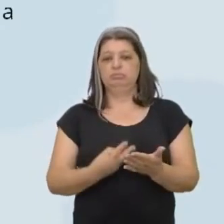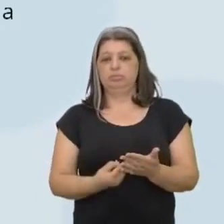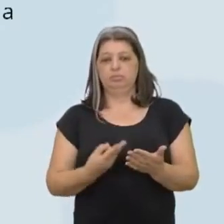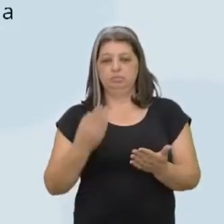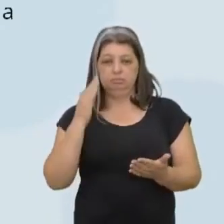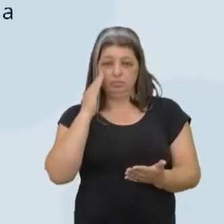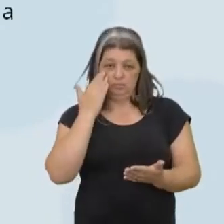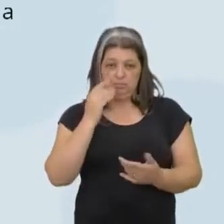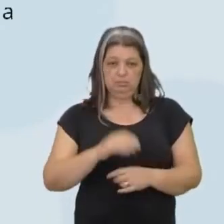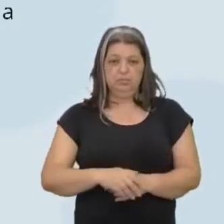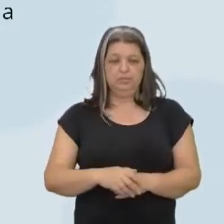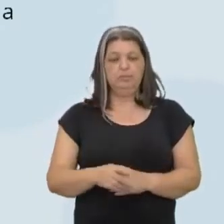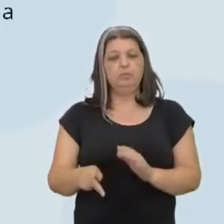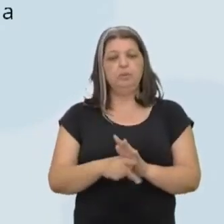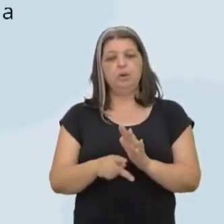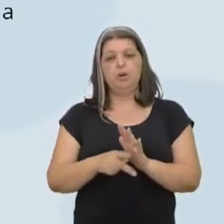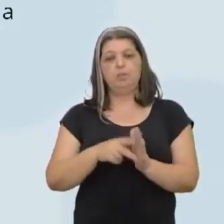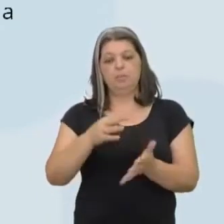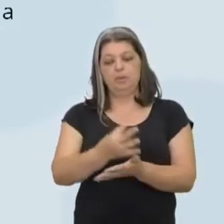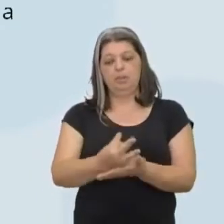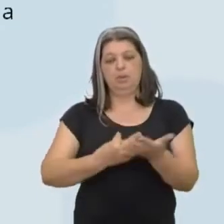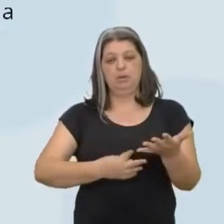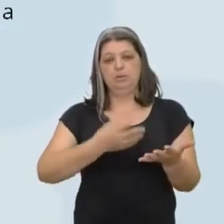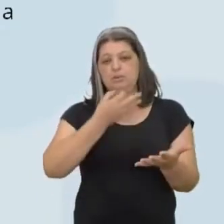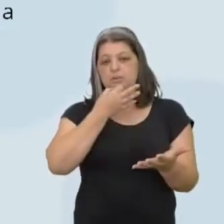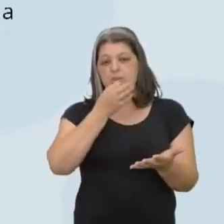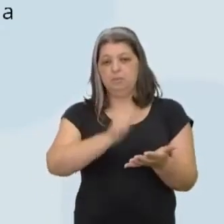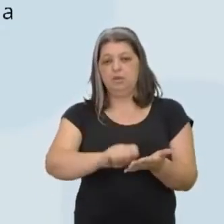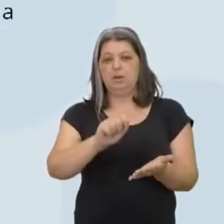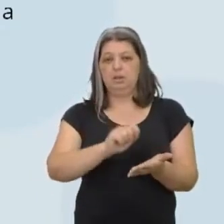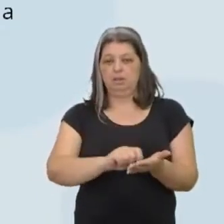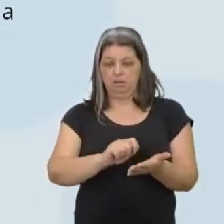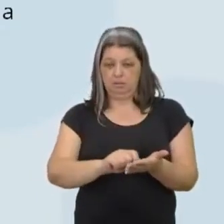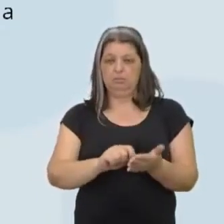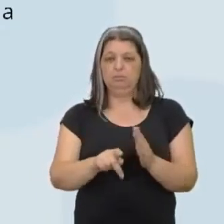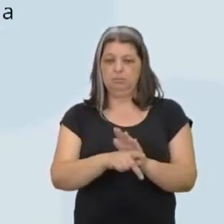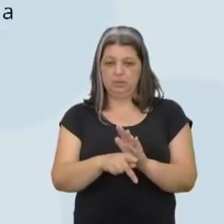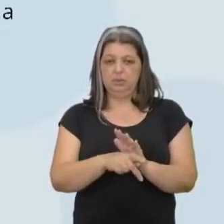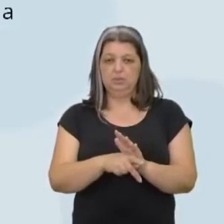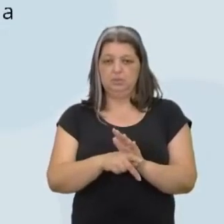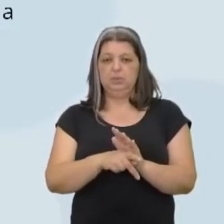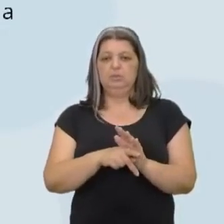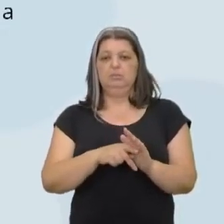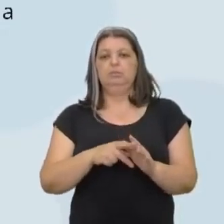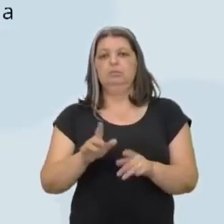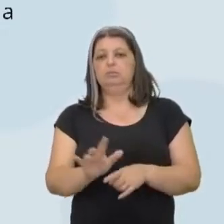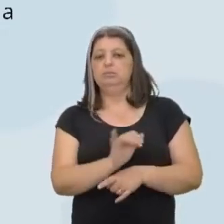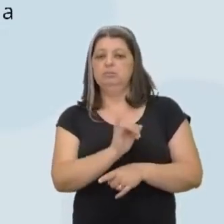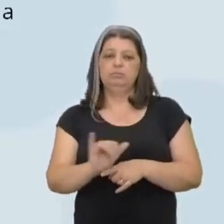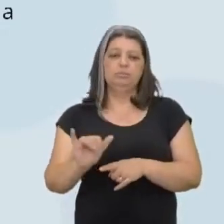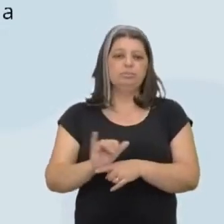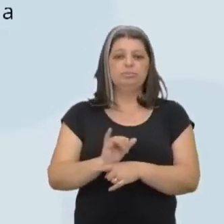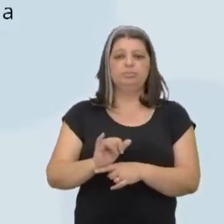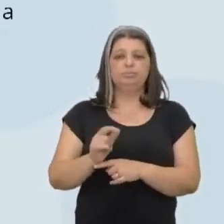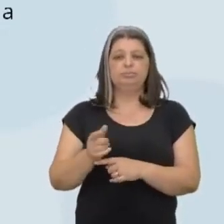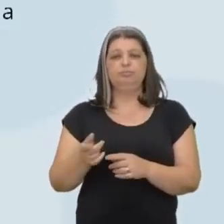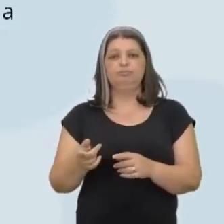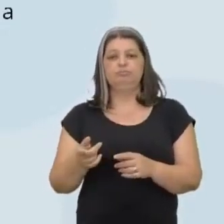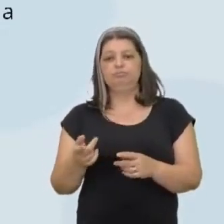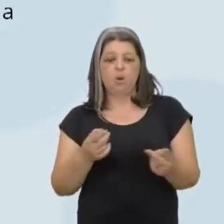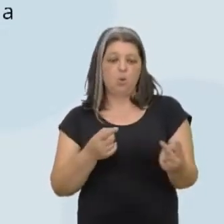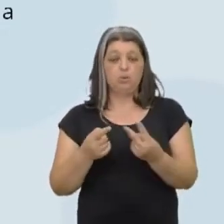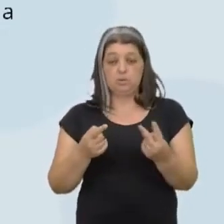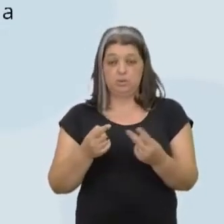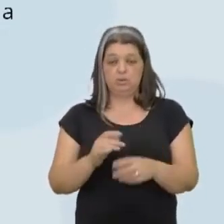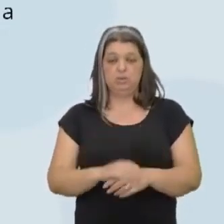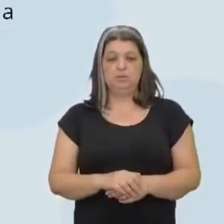Produzir textos de opinião, como o artigo, por exemplo, a partir de textos esquemáticos e vice-versa.